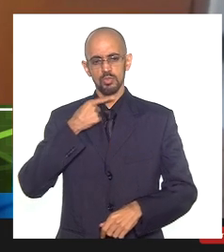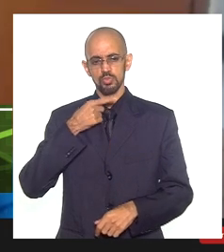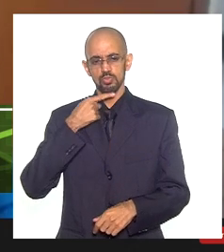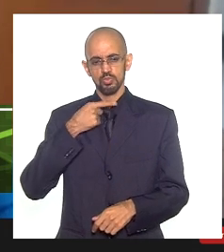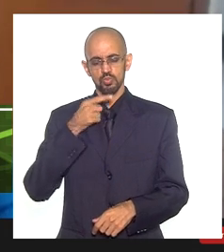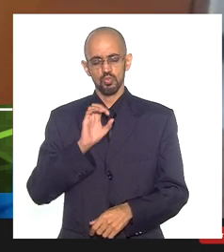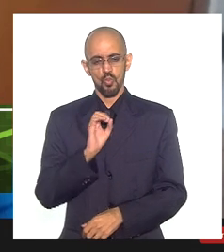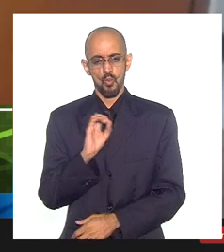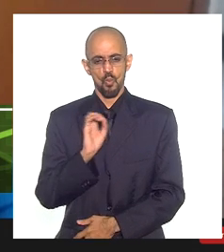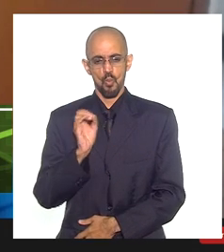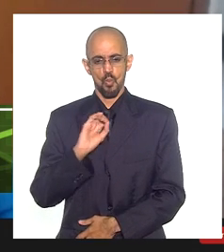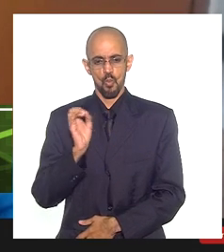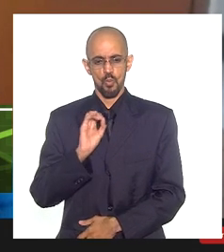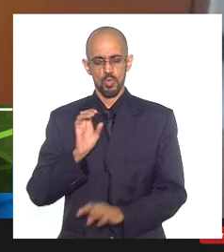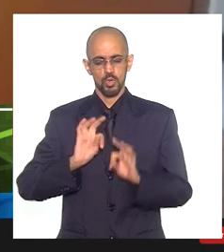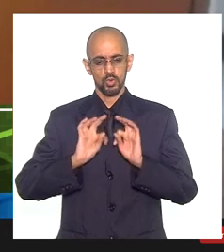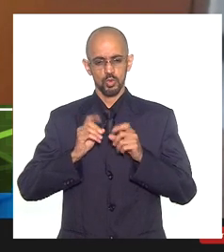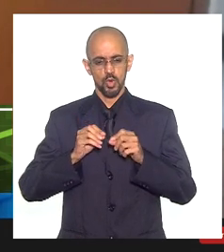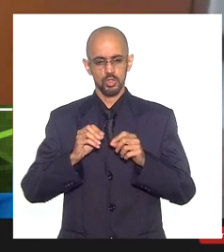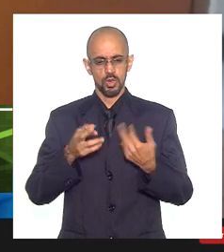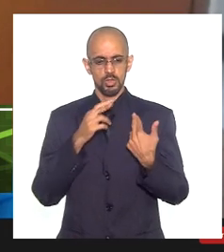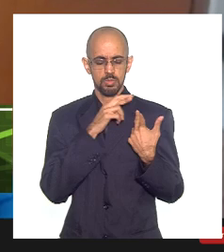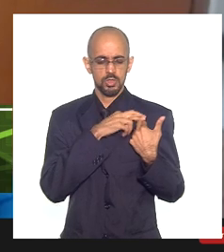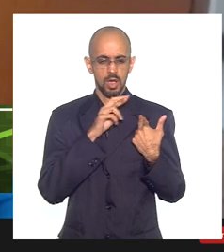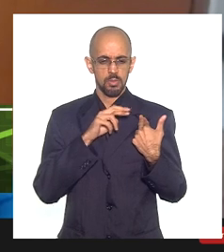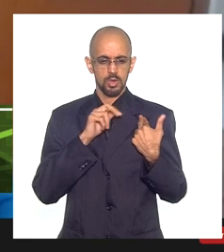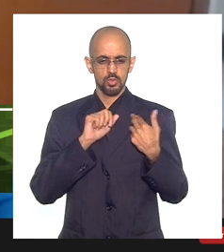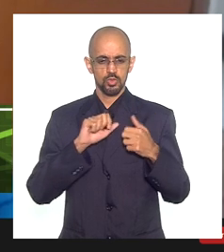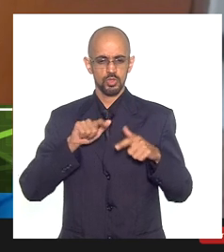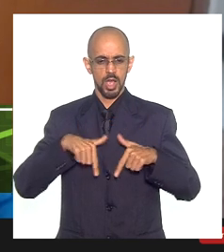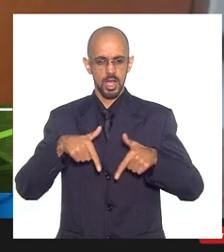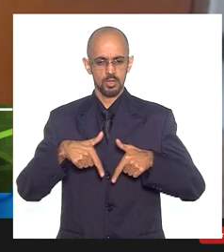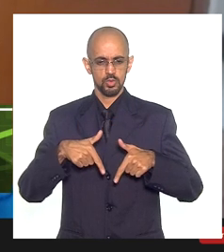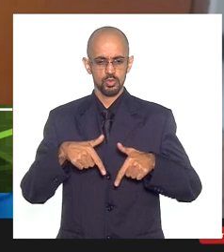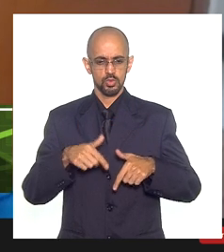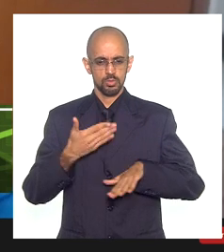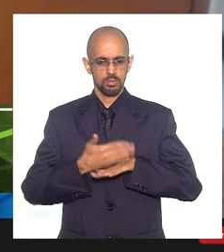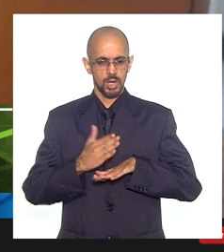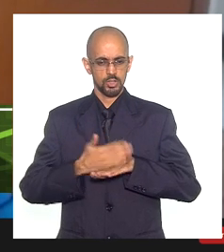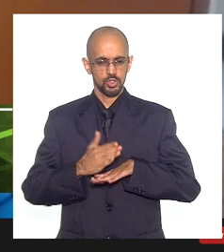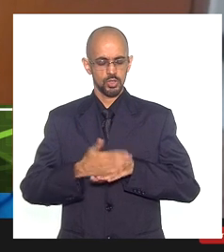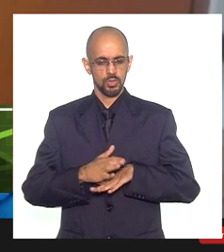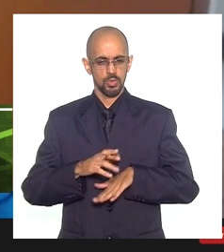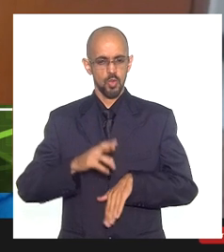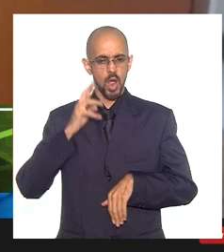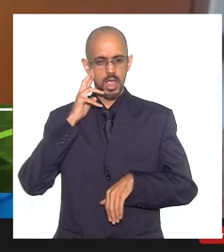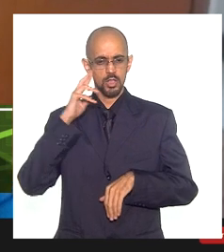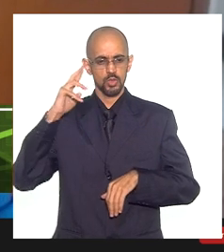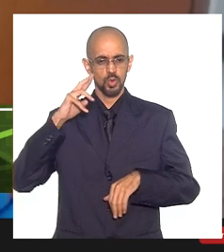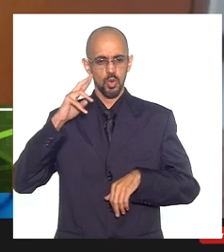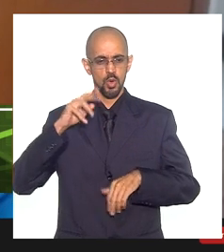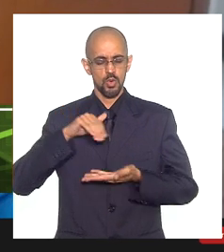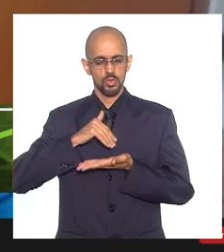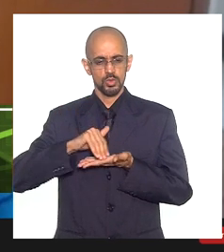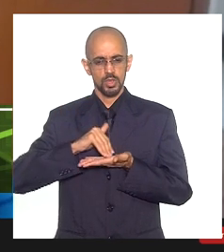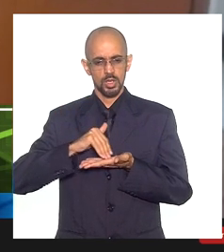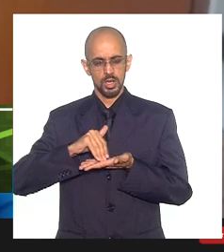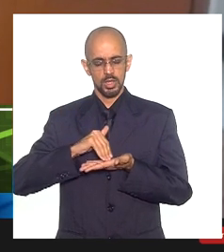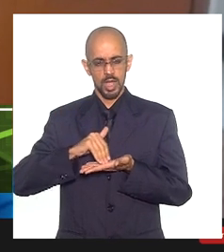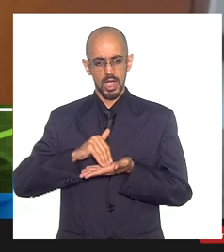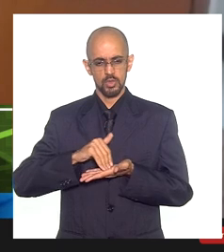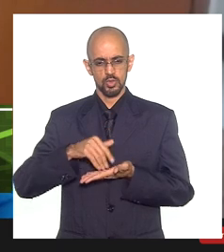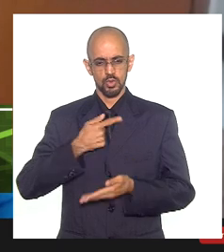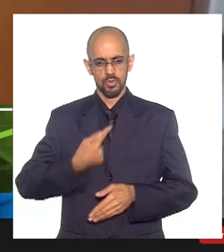Todos são responsáveis pelos atos que praticam. O reitor os secretários o governador